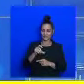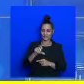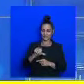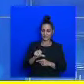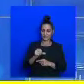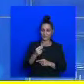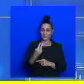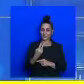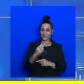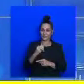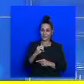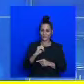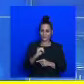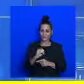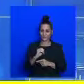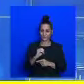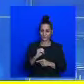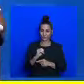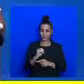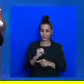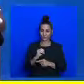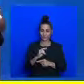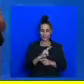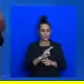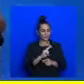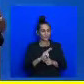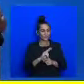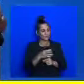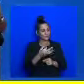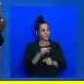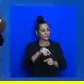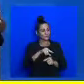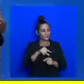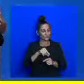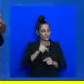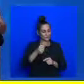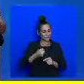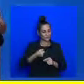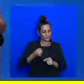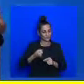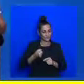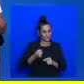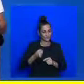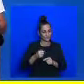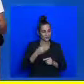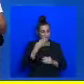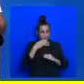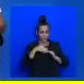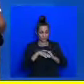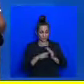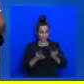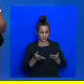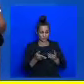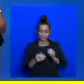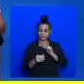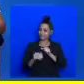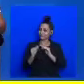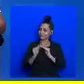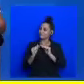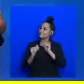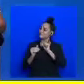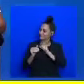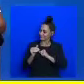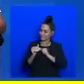55, 19 e 20. Senhoras auditoras, confirma os números sorteados da Time Mania? Sim,